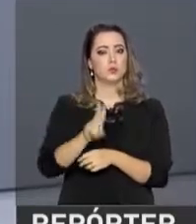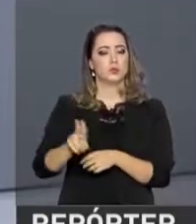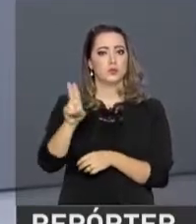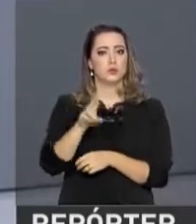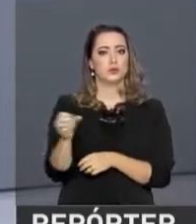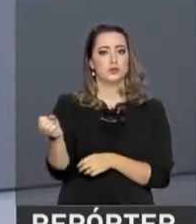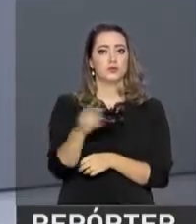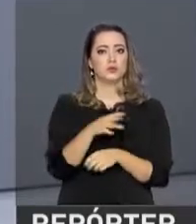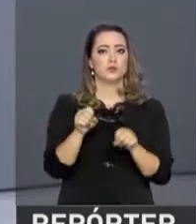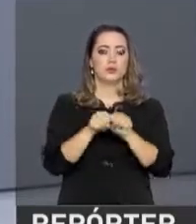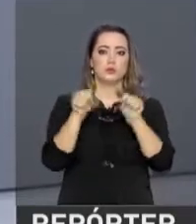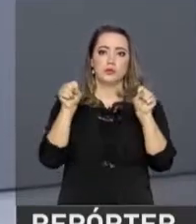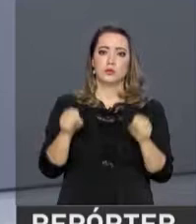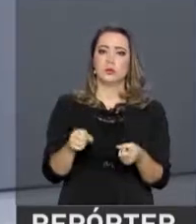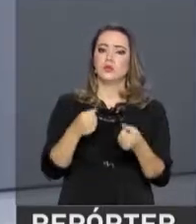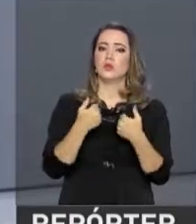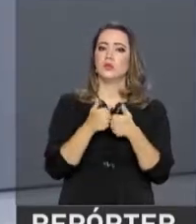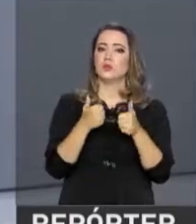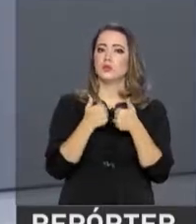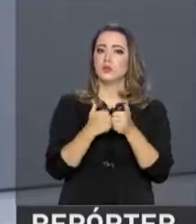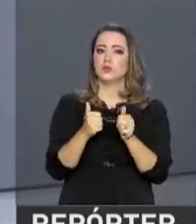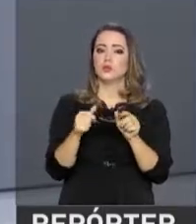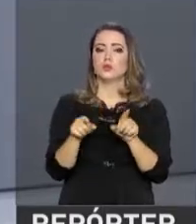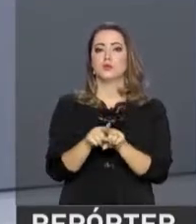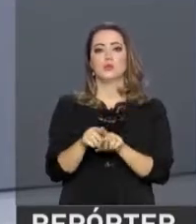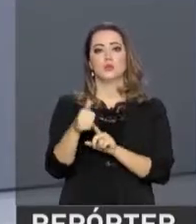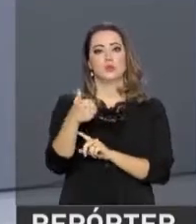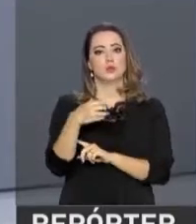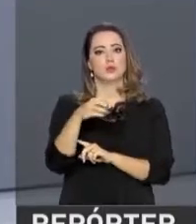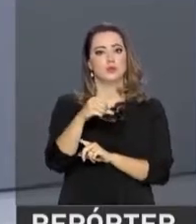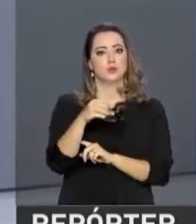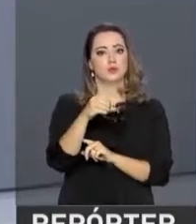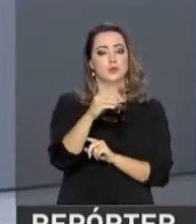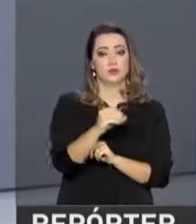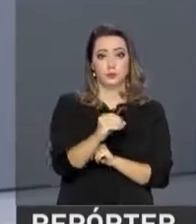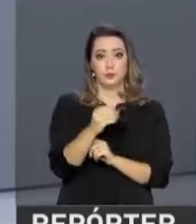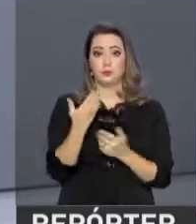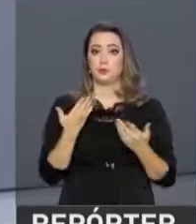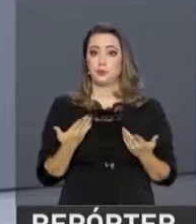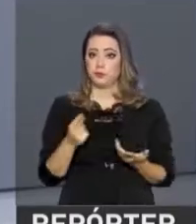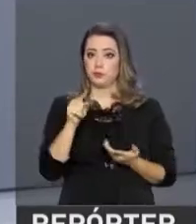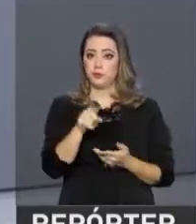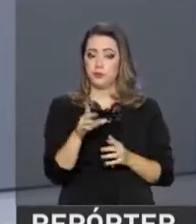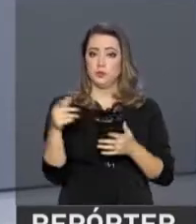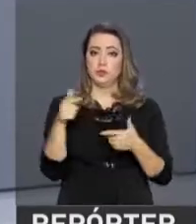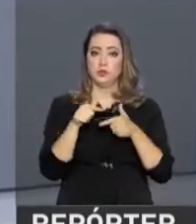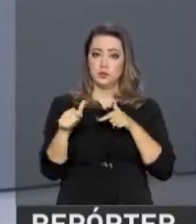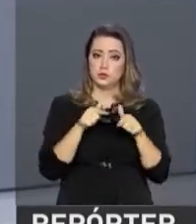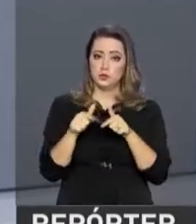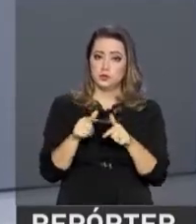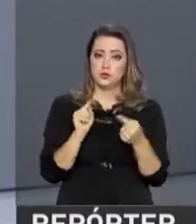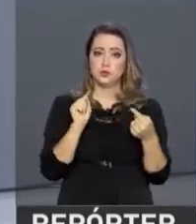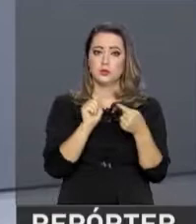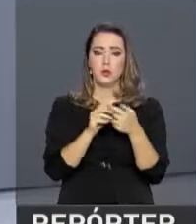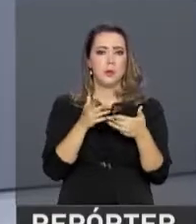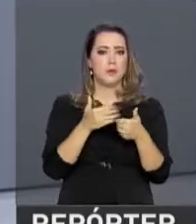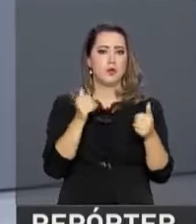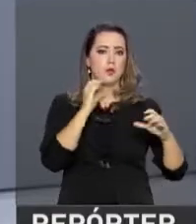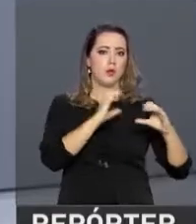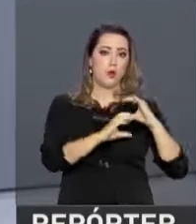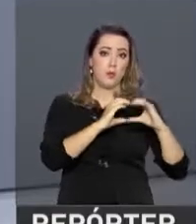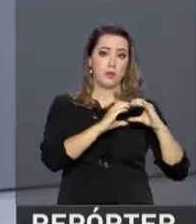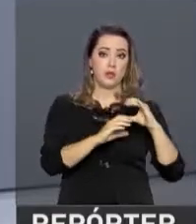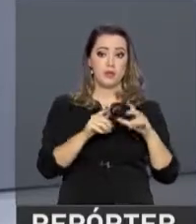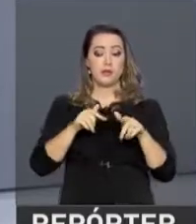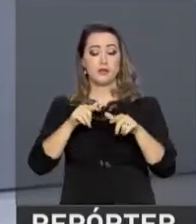usada para modernizar o sistema de transporte construído na década de 90 entre as ações previstas está a melhoria da